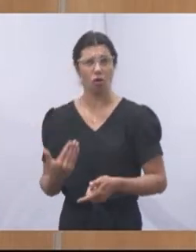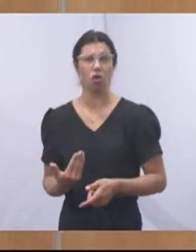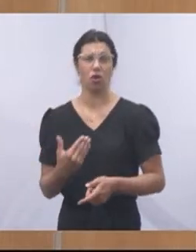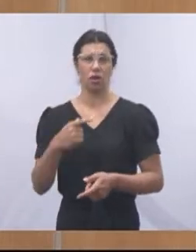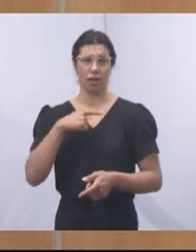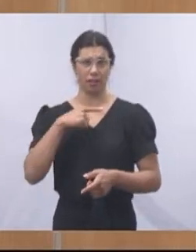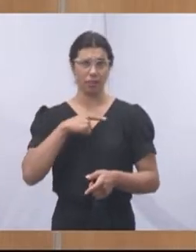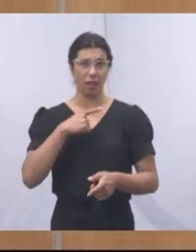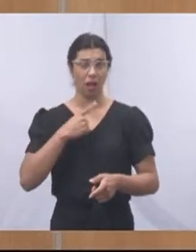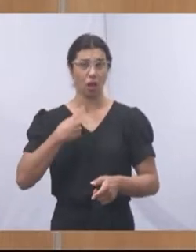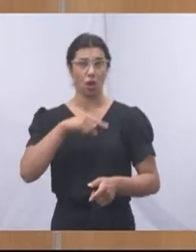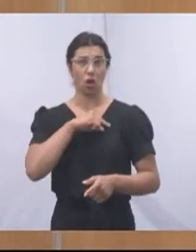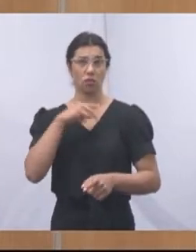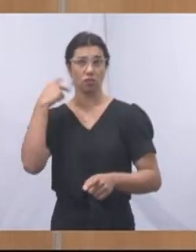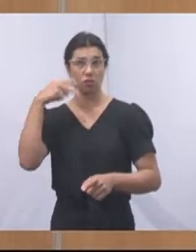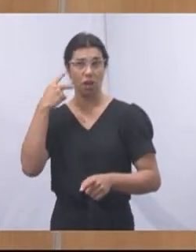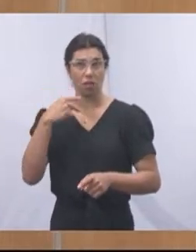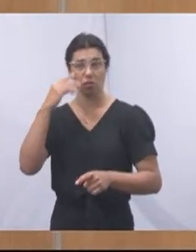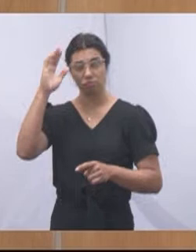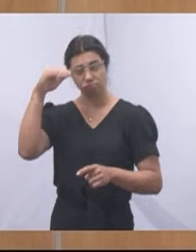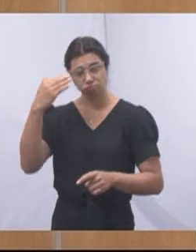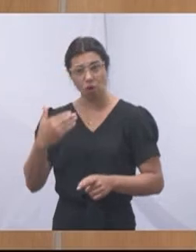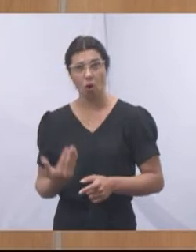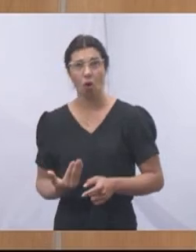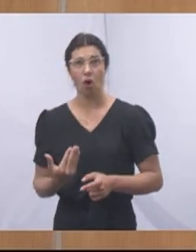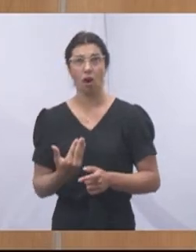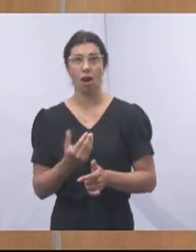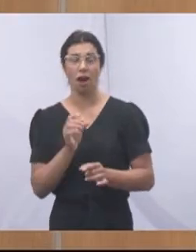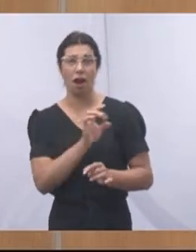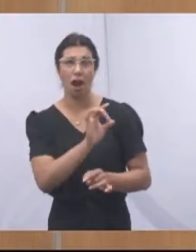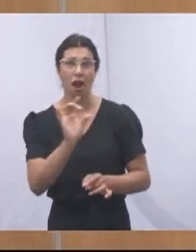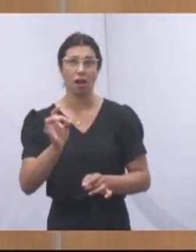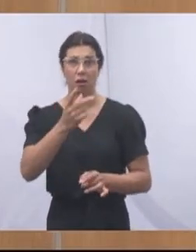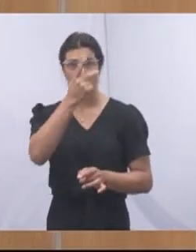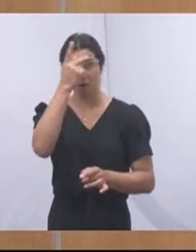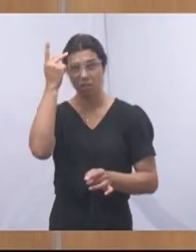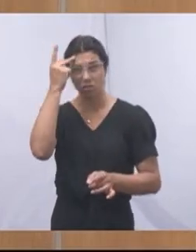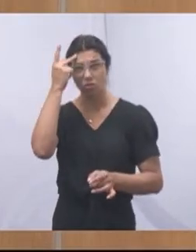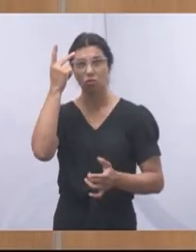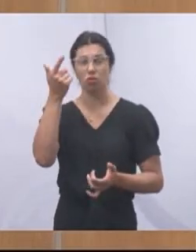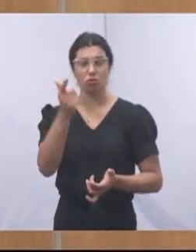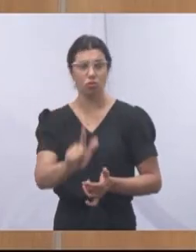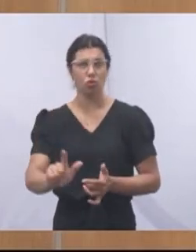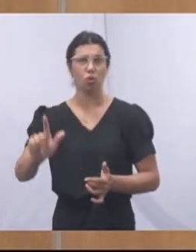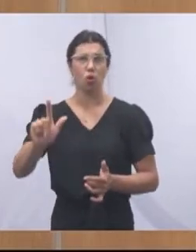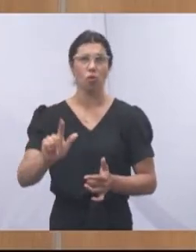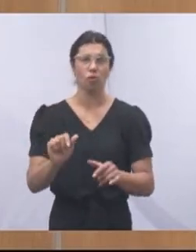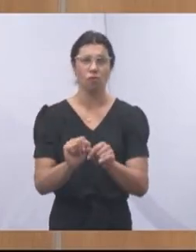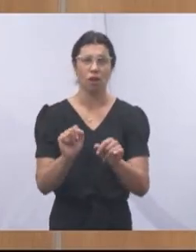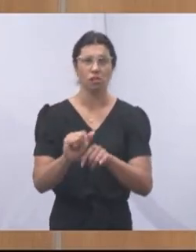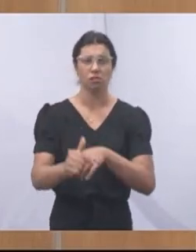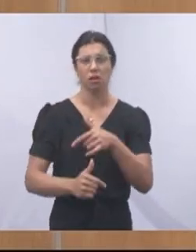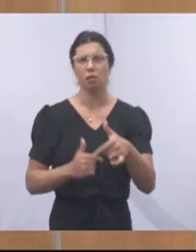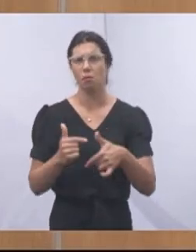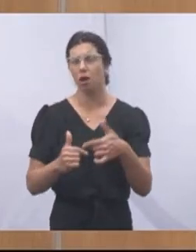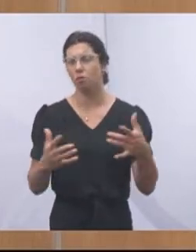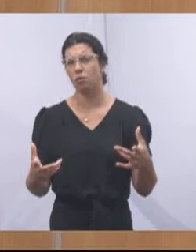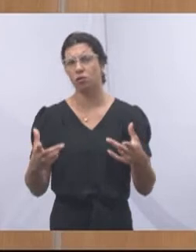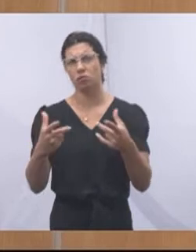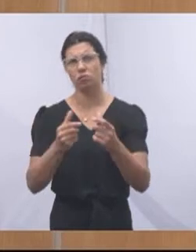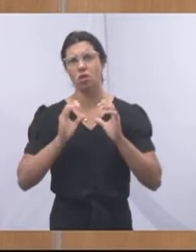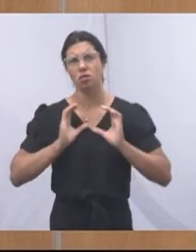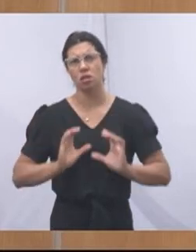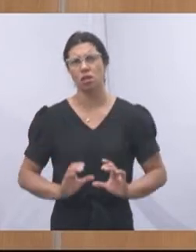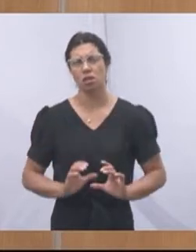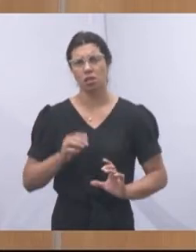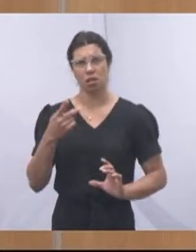poder dar essa homenagem a essas pessoas que, mais uma vez, são anônimas, fazem um belo trabalho de cidadania